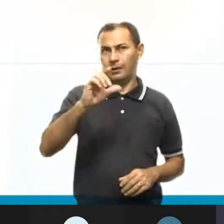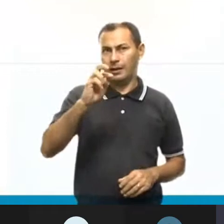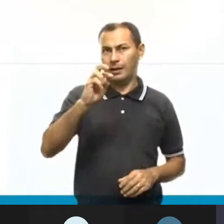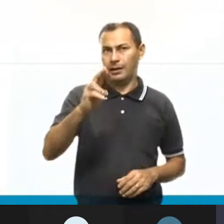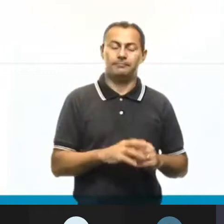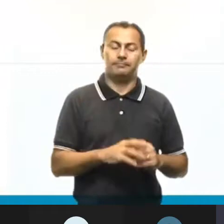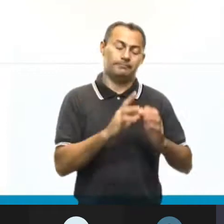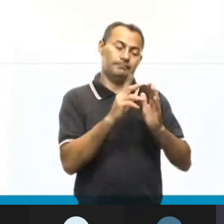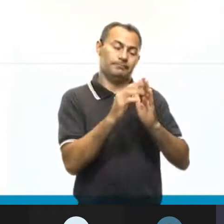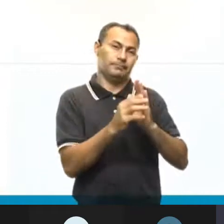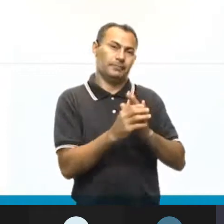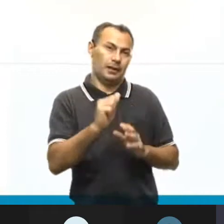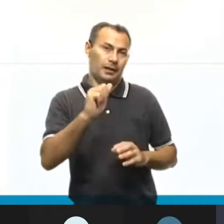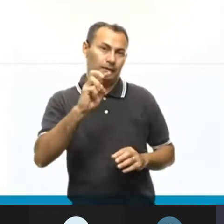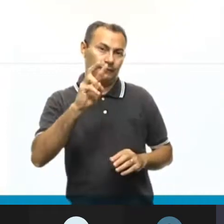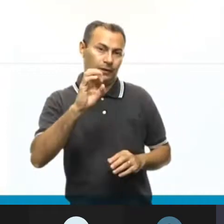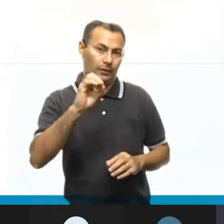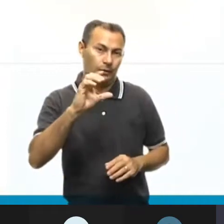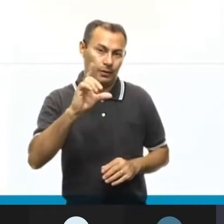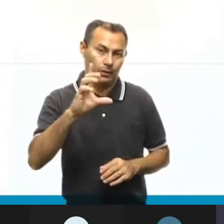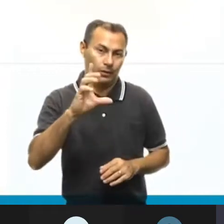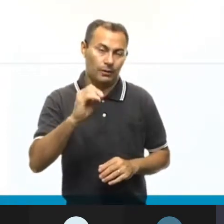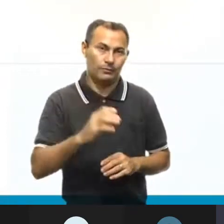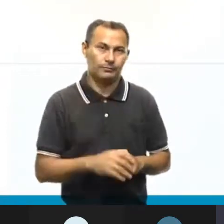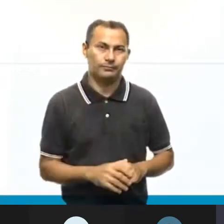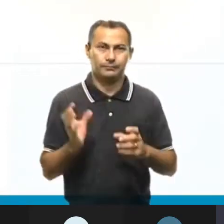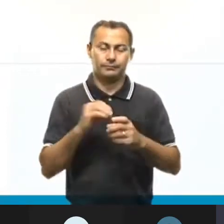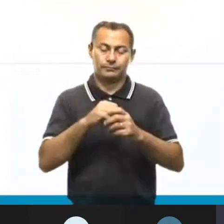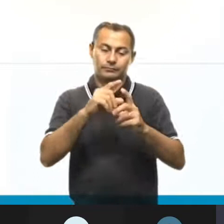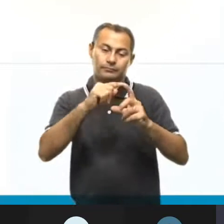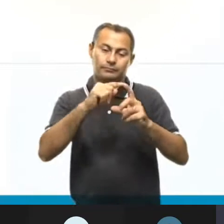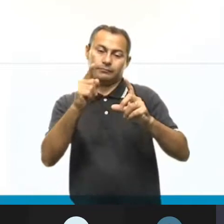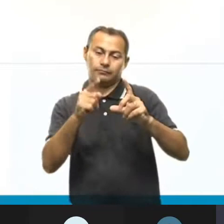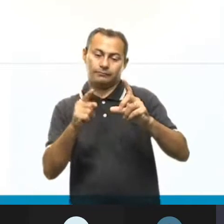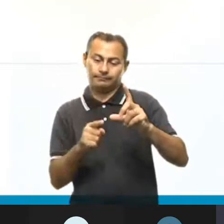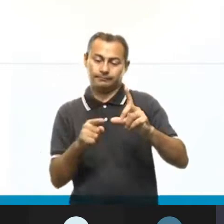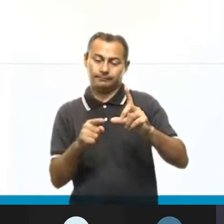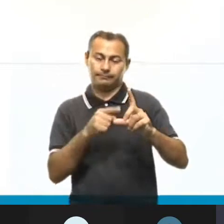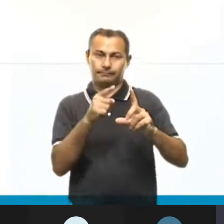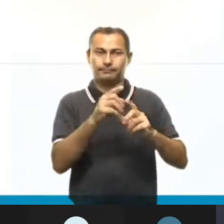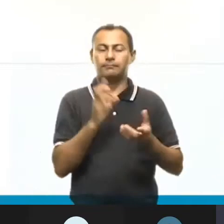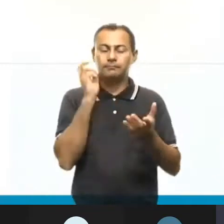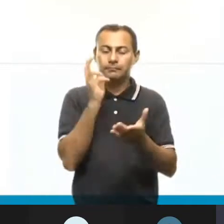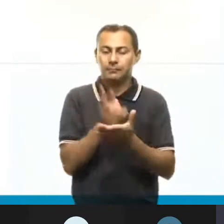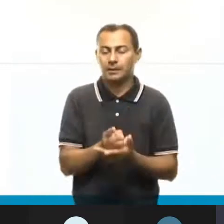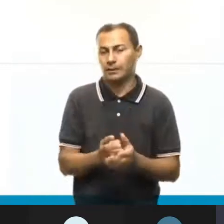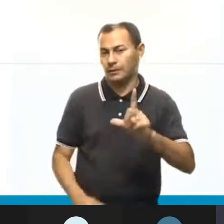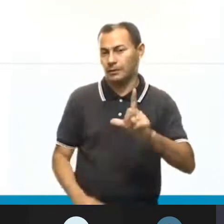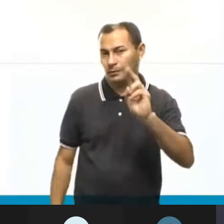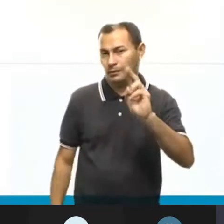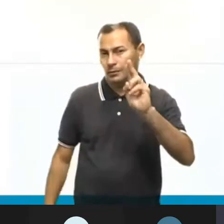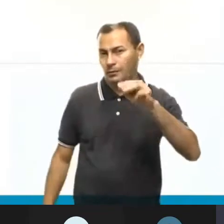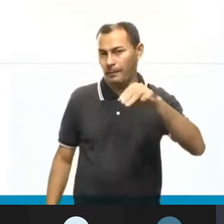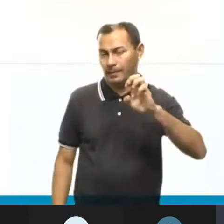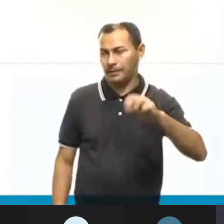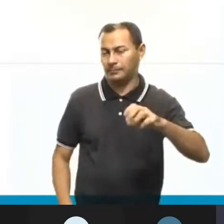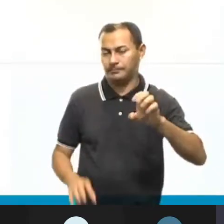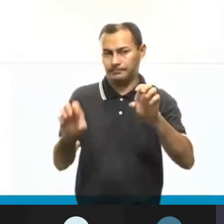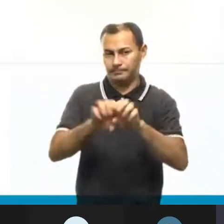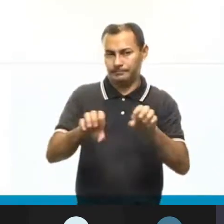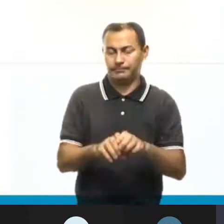temos diferentes alvéolos aqui, ó, saindo para um mesmo lúmen, tá? Então,